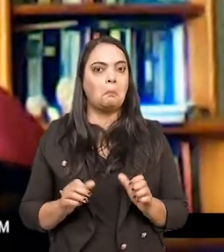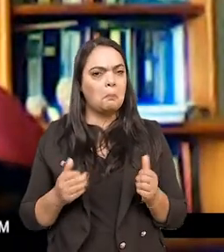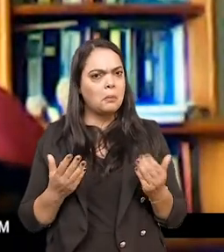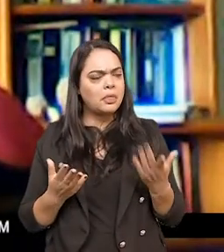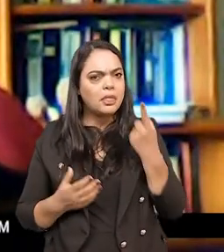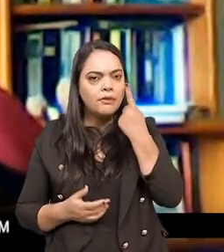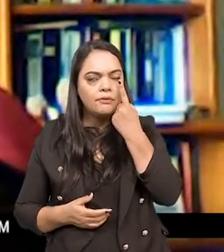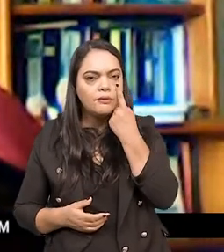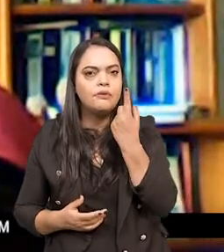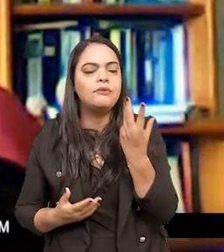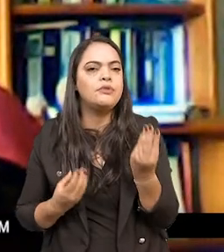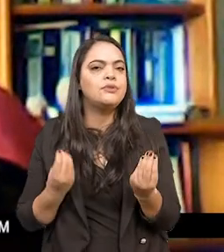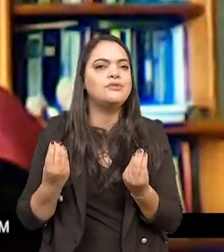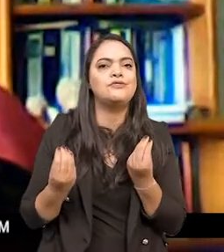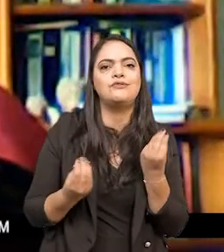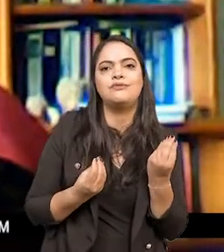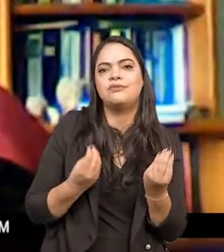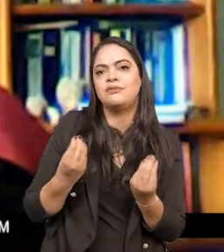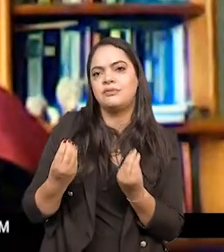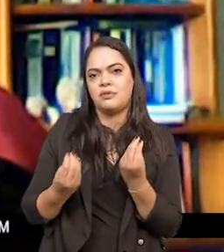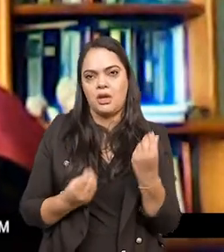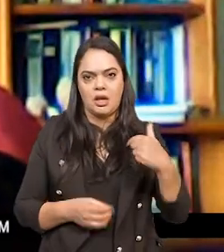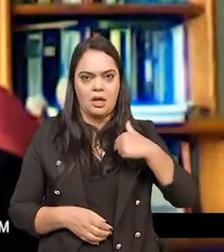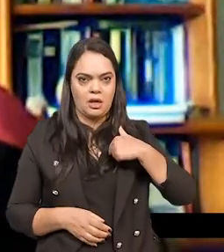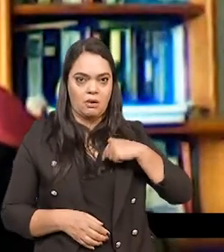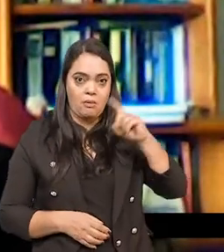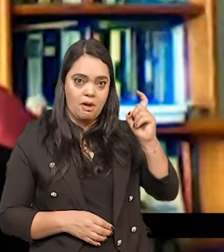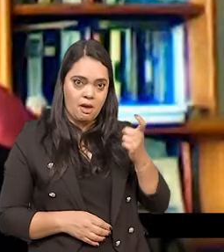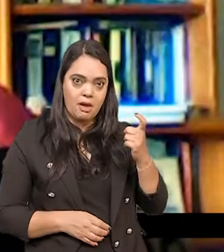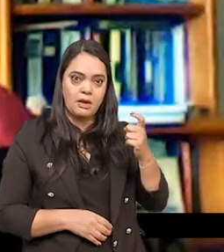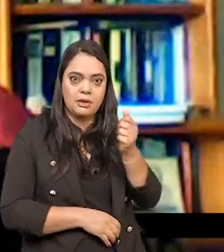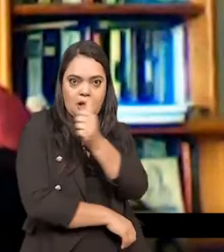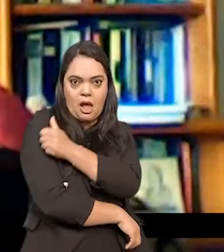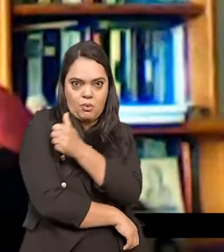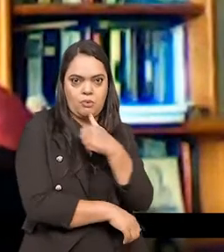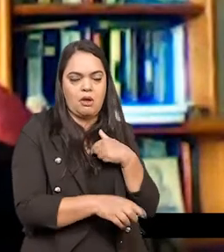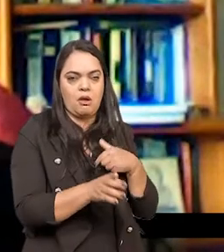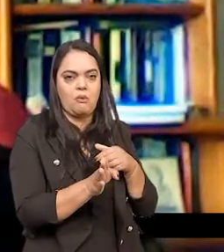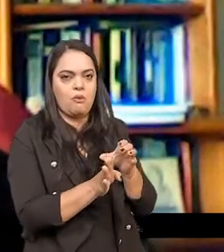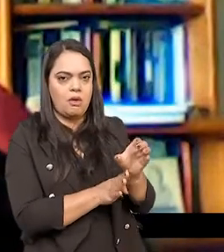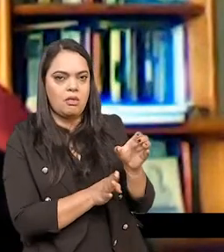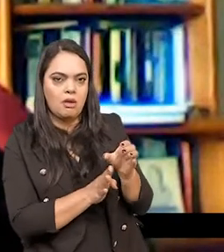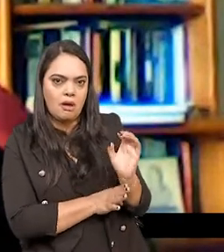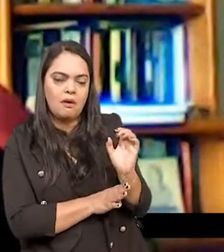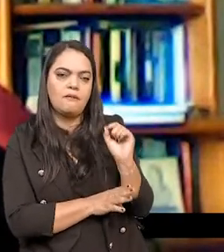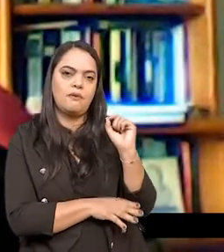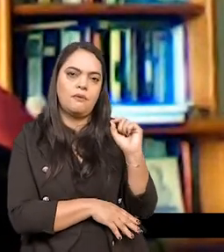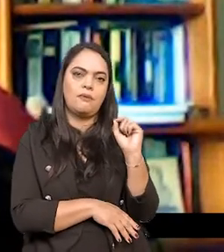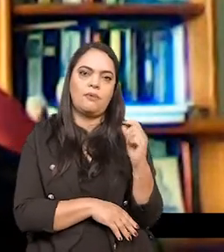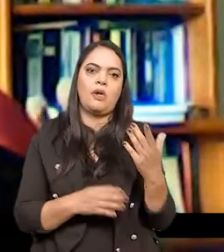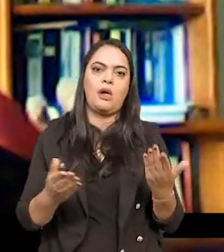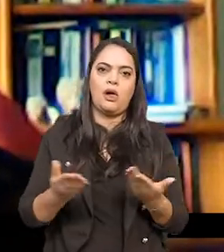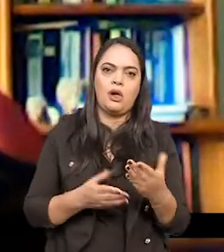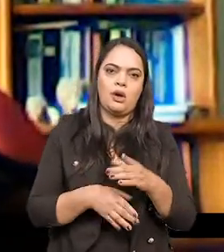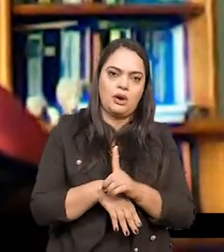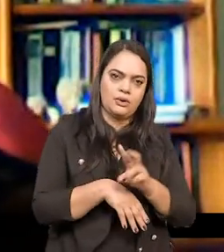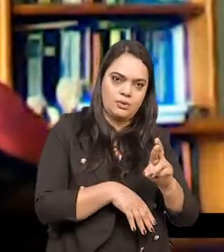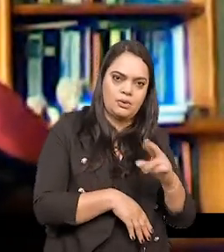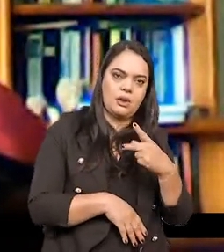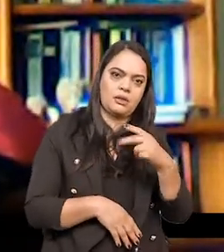Então, veja, há uma ex-orientanda minha que fez um mestrado nesse Prof. História, agora faz doutorado aqui na